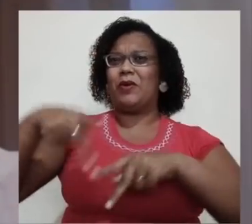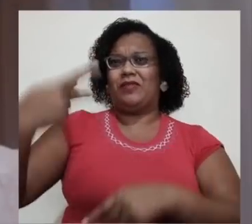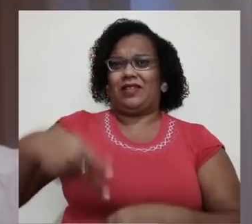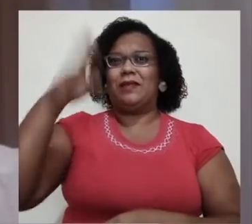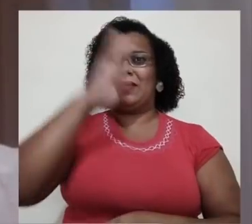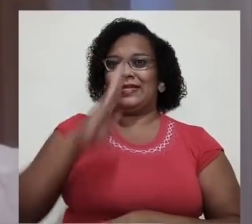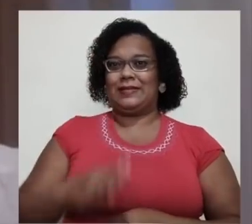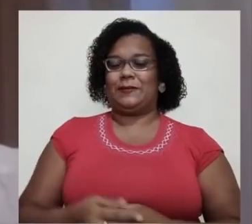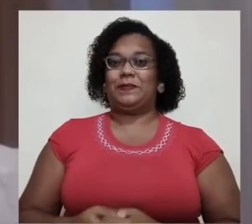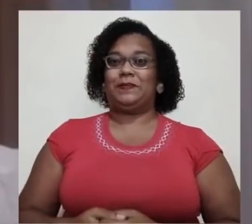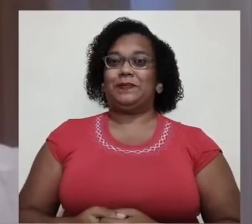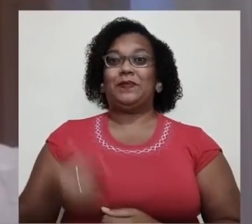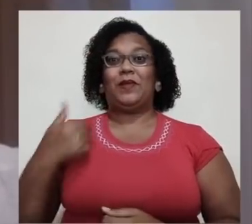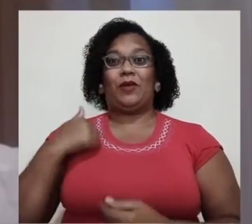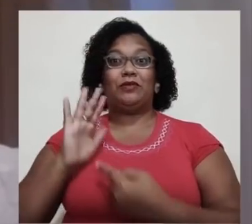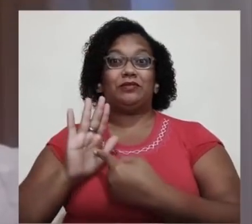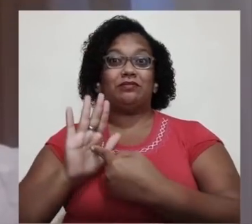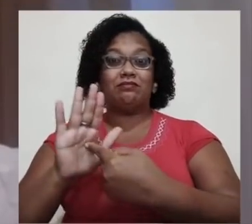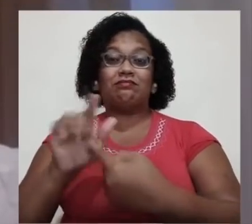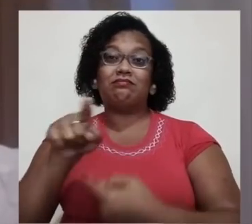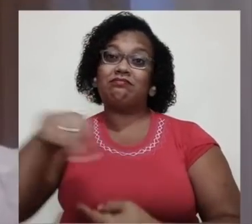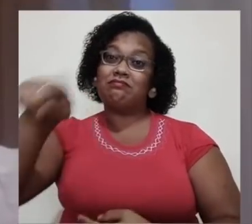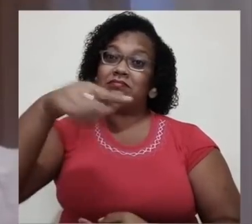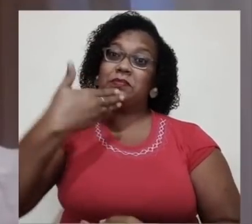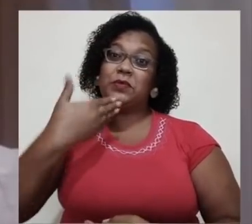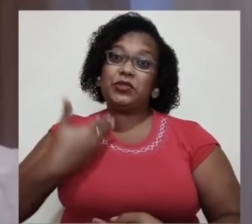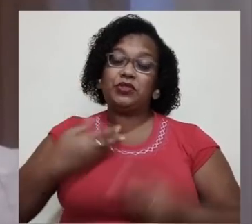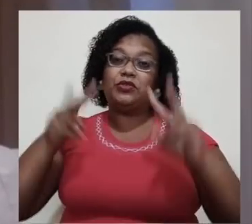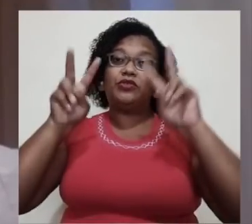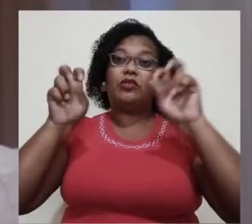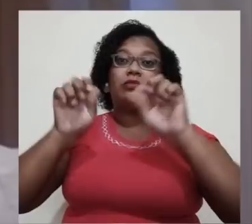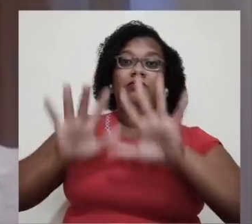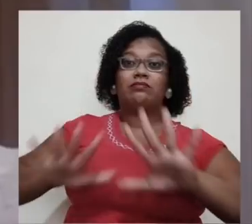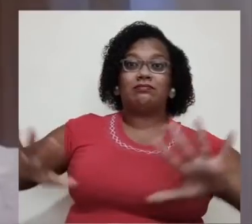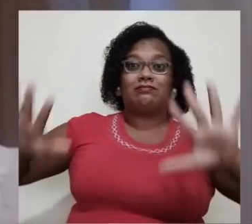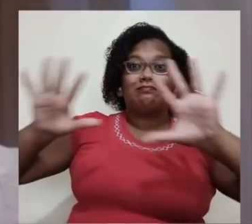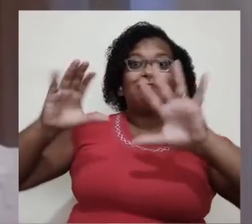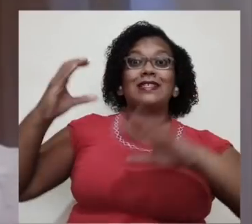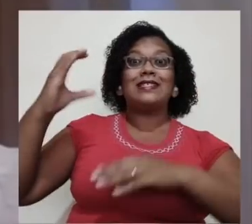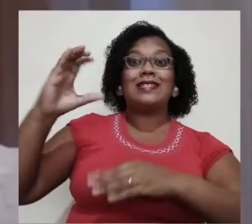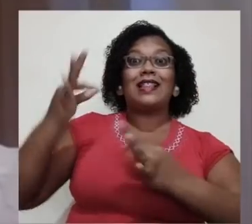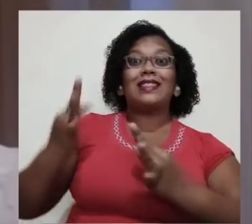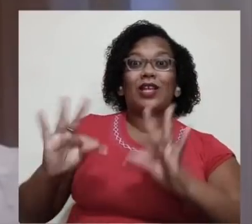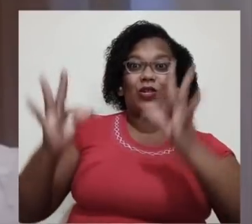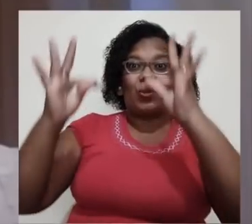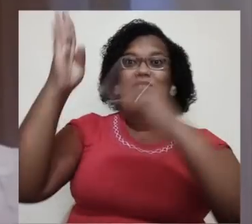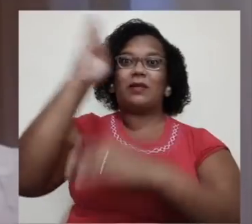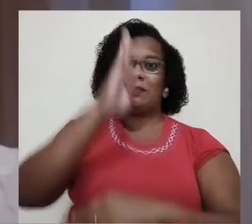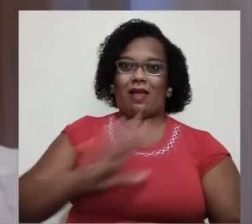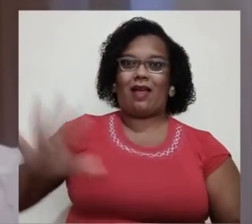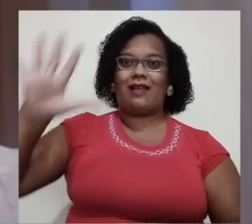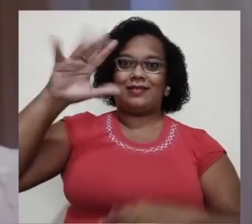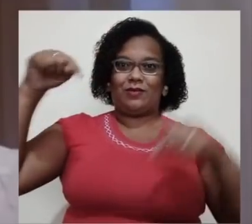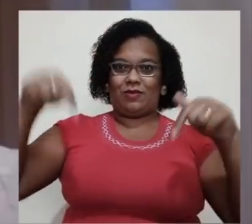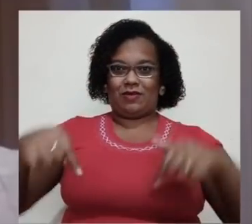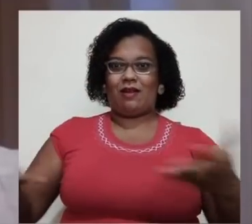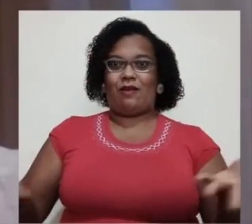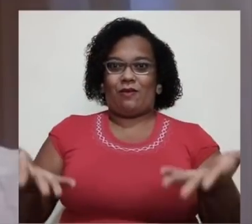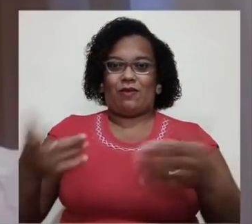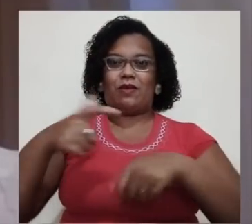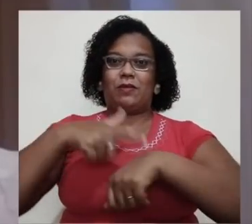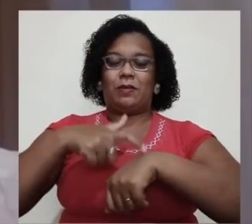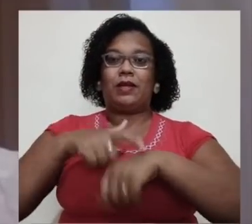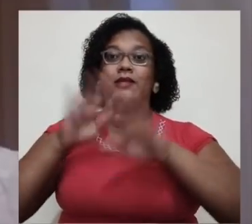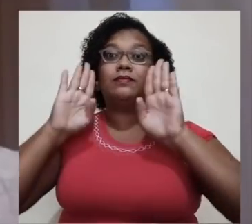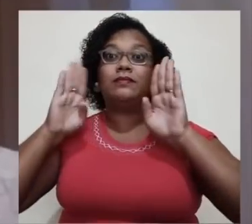pediram, sobre o cenário da ciência e tecnologia no Brasil nesse momento, enfatizando particularmente a questão de recursos, que a gente está vivendo um